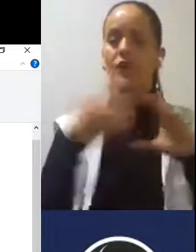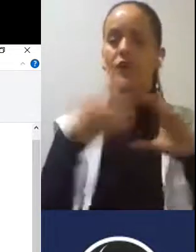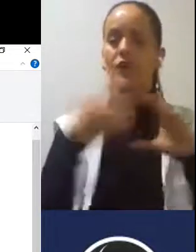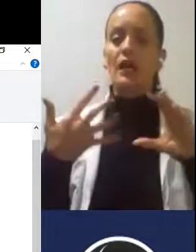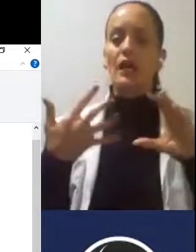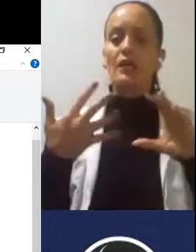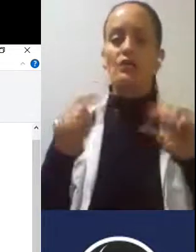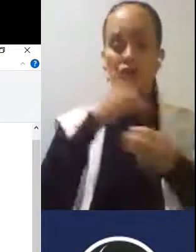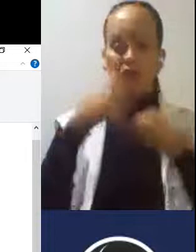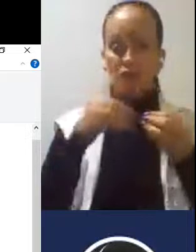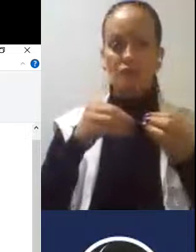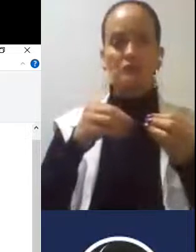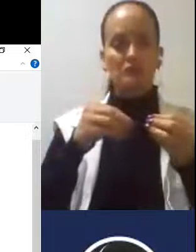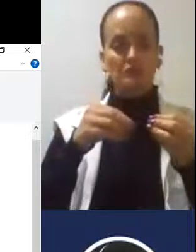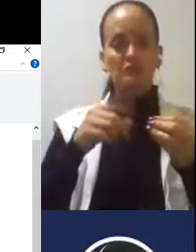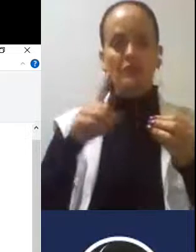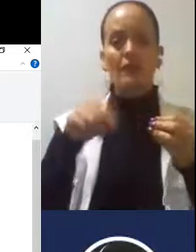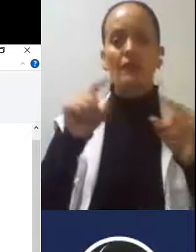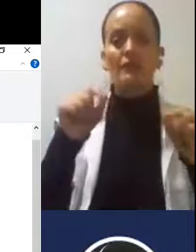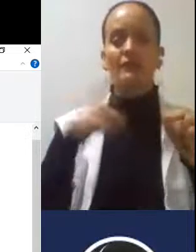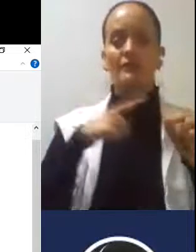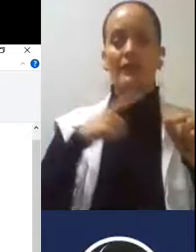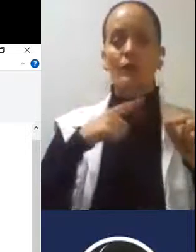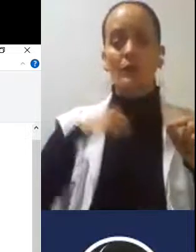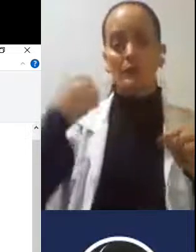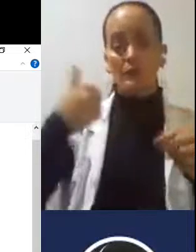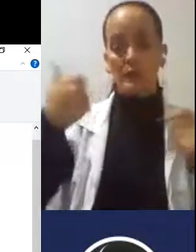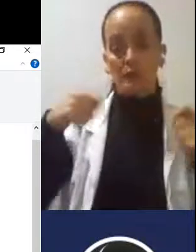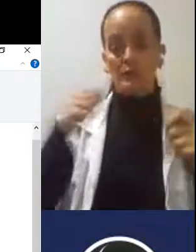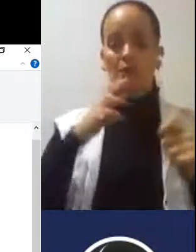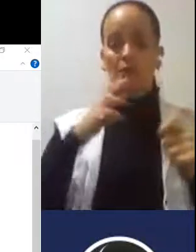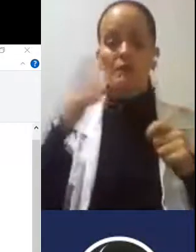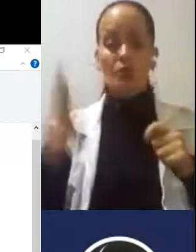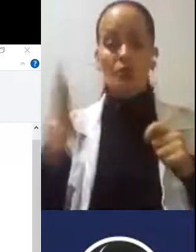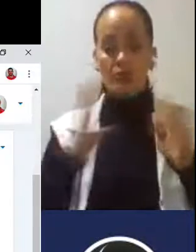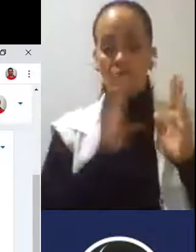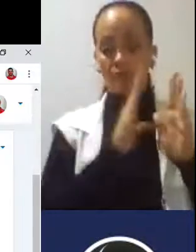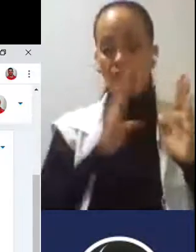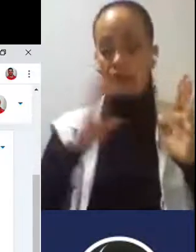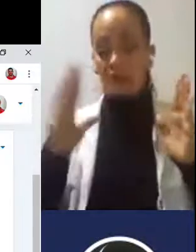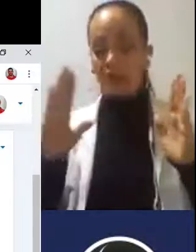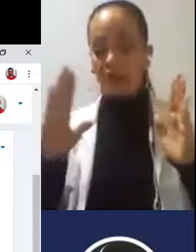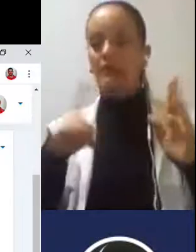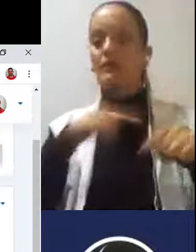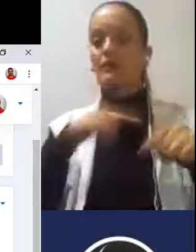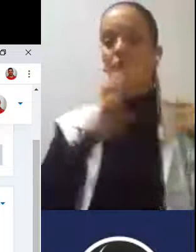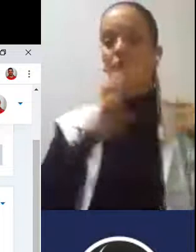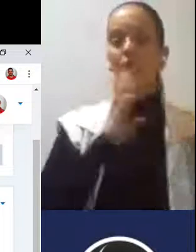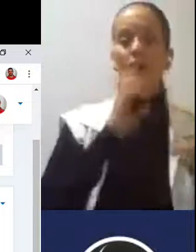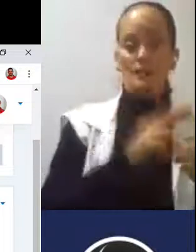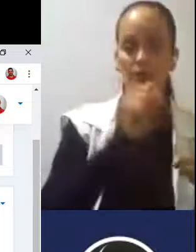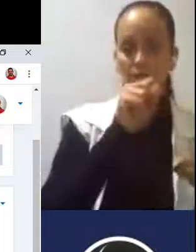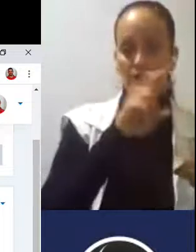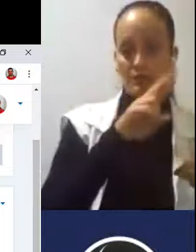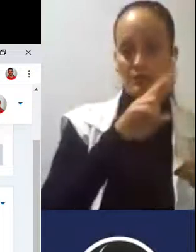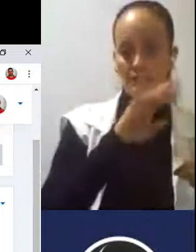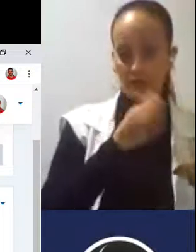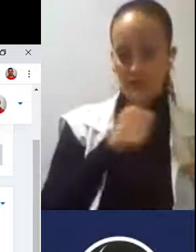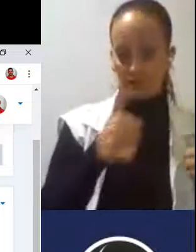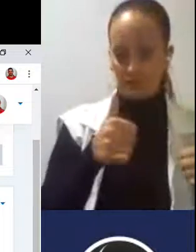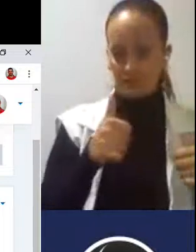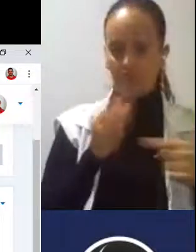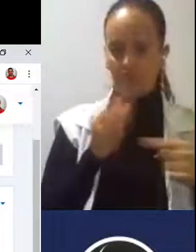paralelo, junto com um circuito que em série. Tranquilo? Então, aqui vai mostrar isso aí para vocês. Ó.